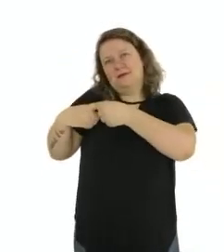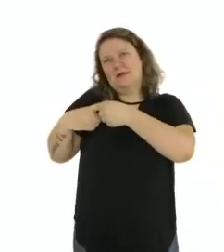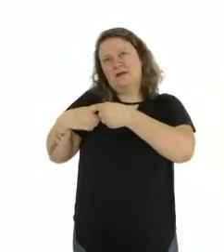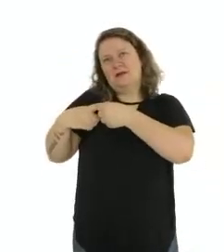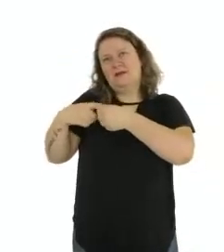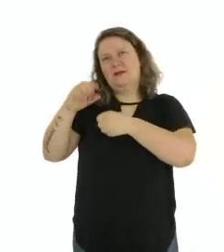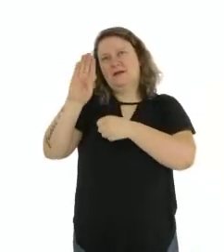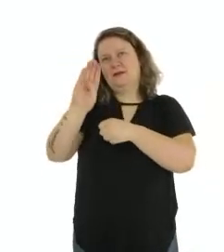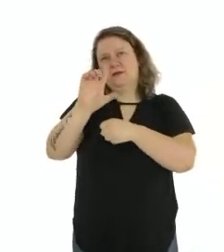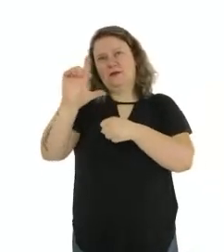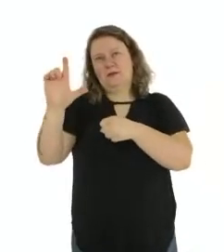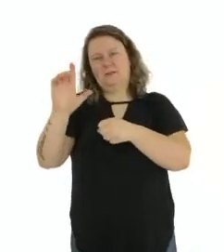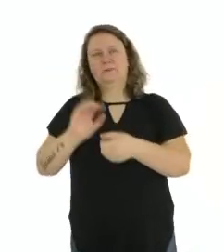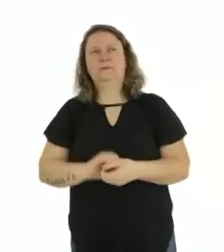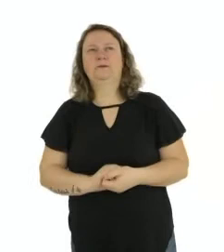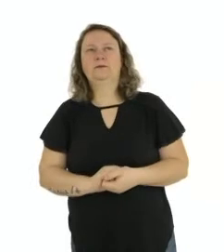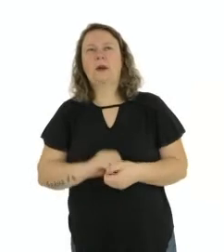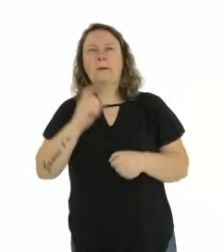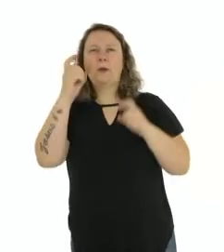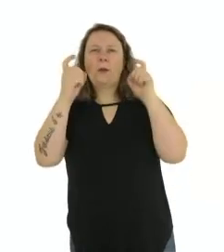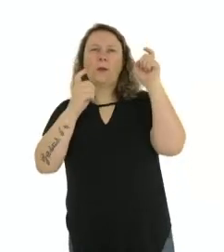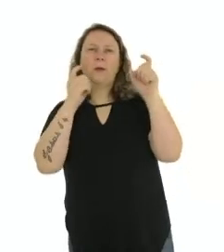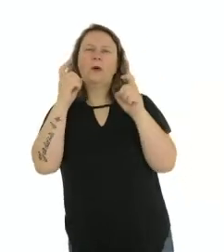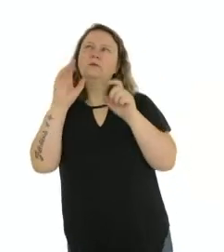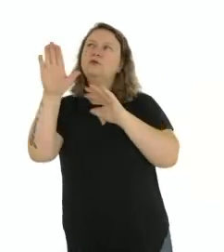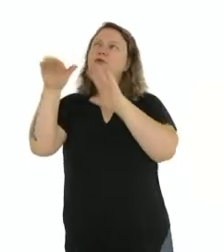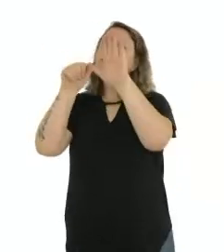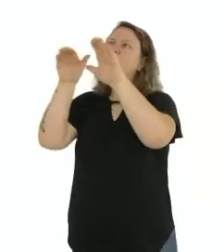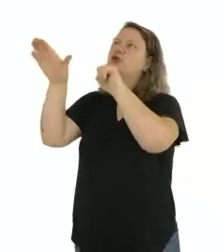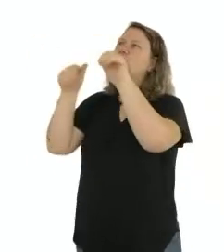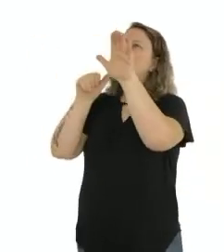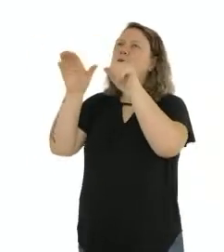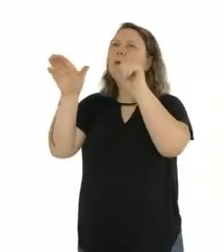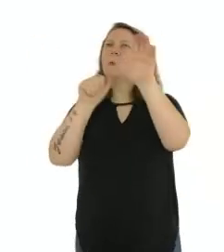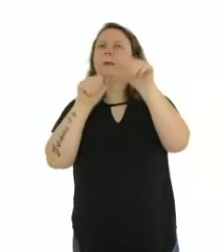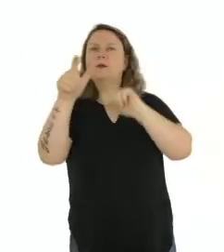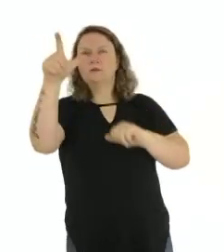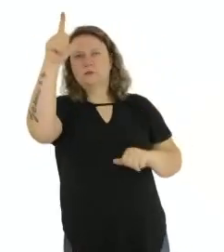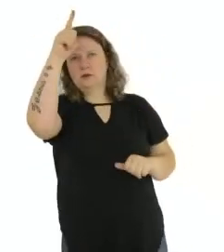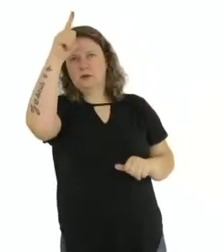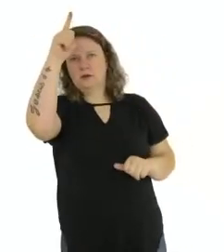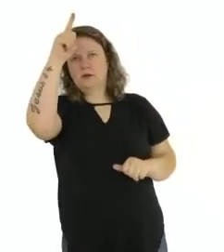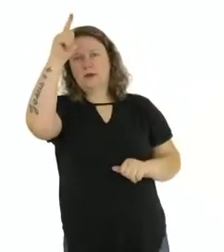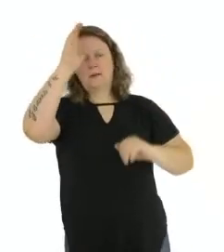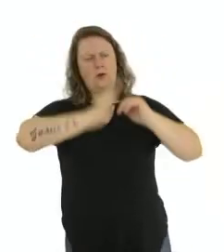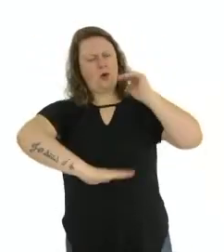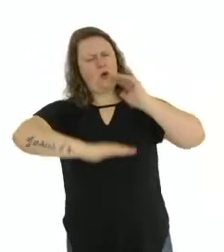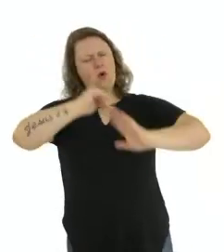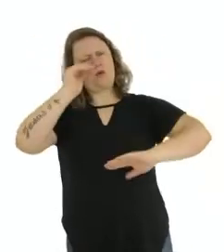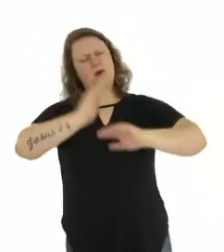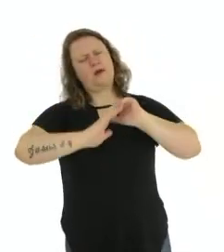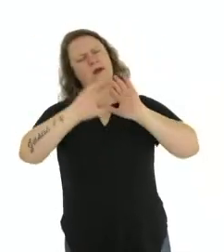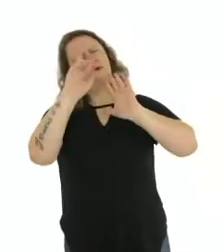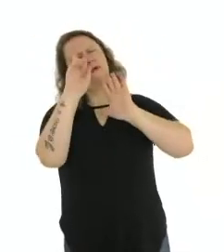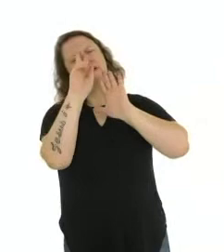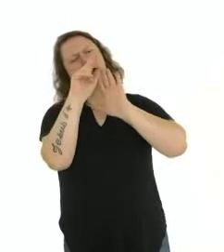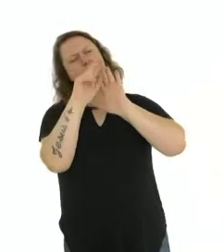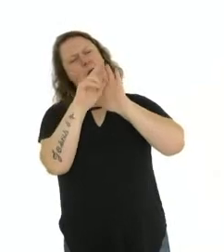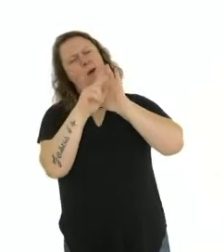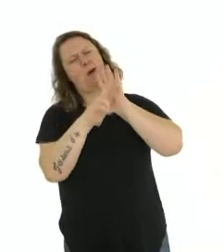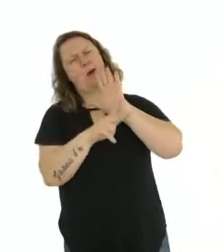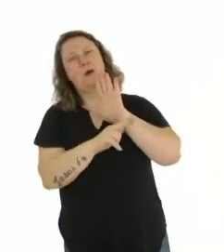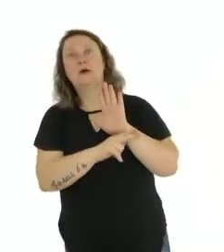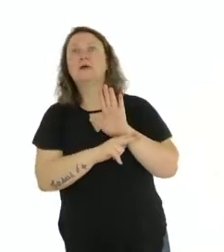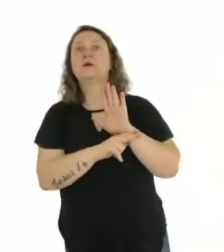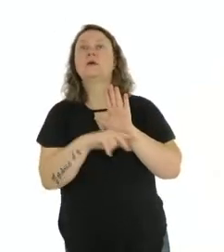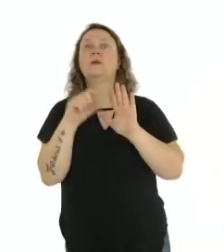se empenhou em trazer da Alemanha pessoas das mais variadas profissões. Também ajudou a